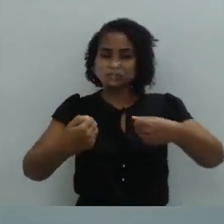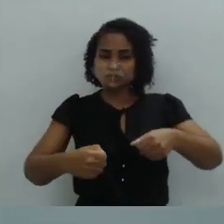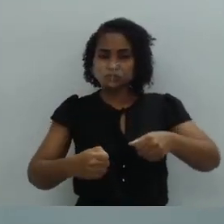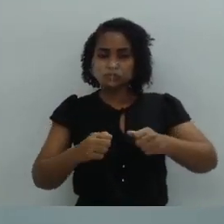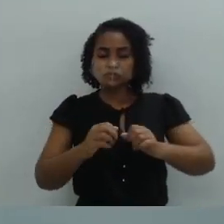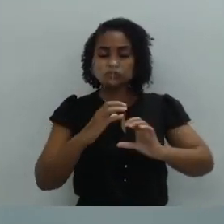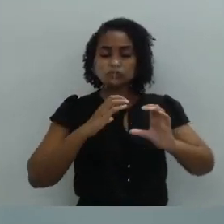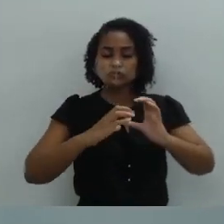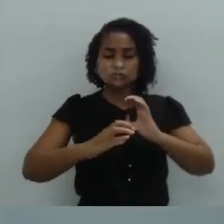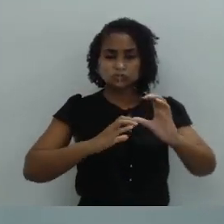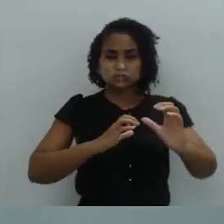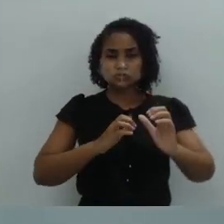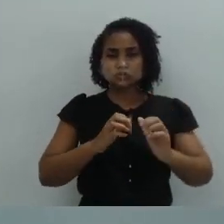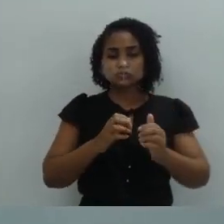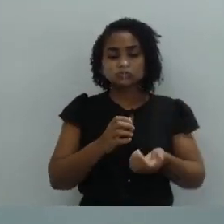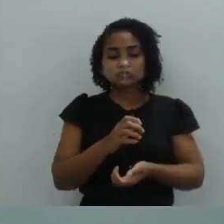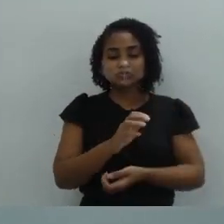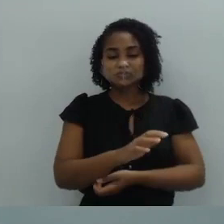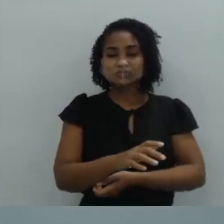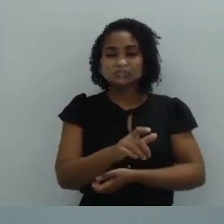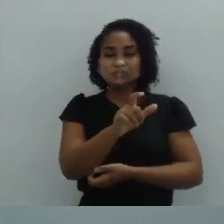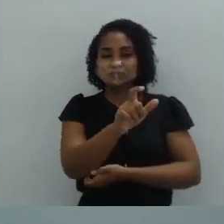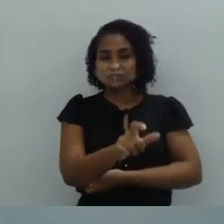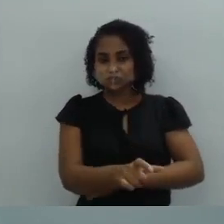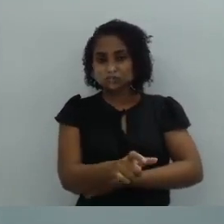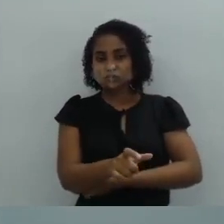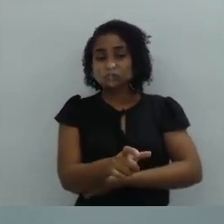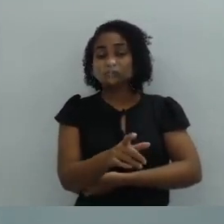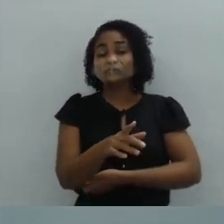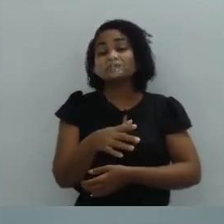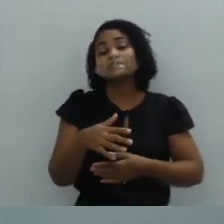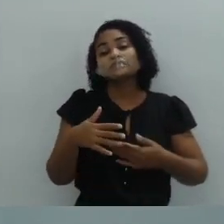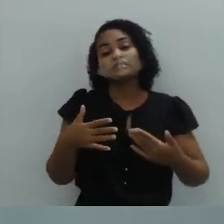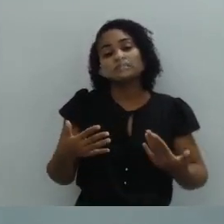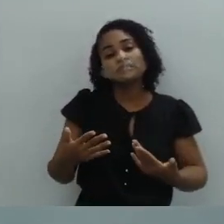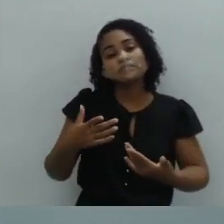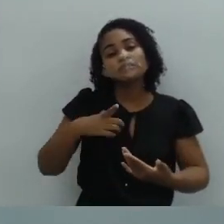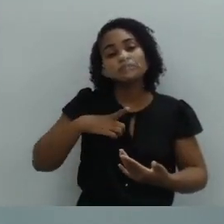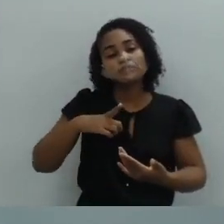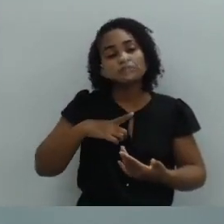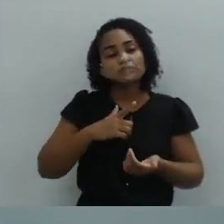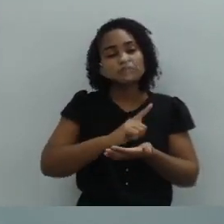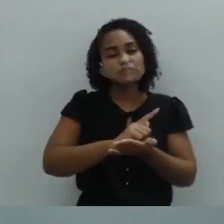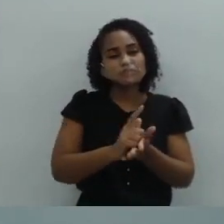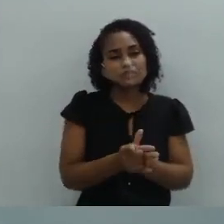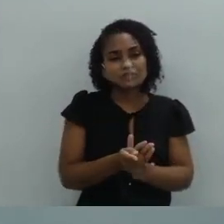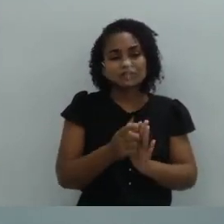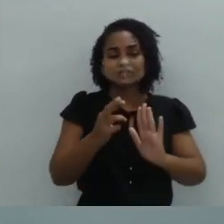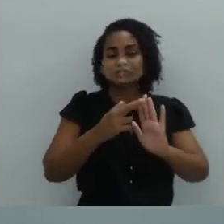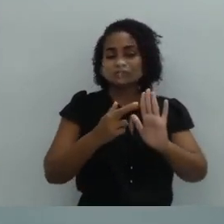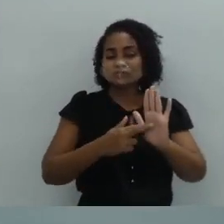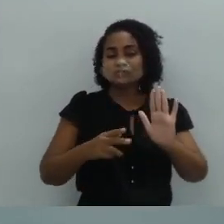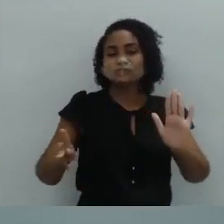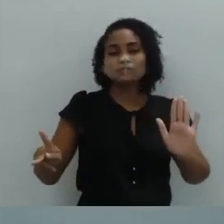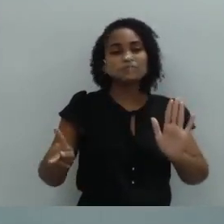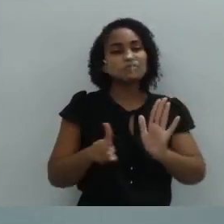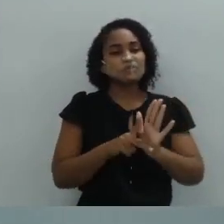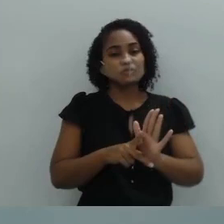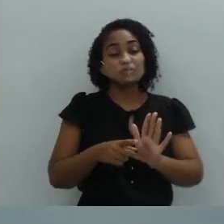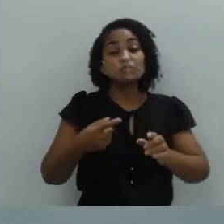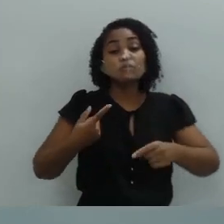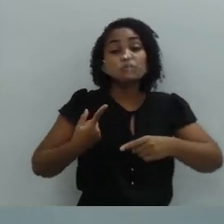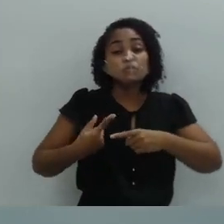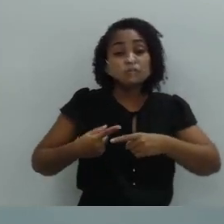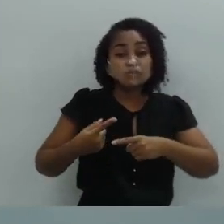necessidade comunicacional do indivíduo, ok? Por isso que cada gênero tem a sua regra. Por quê?